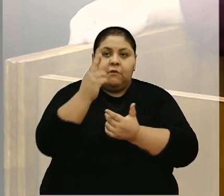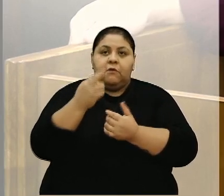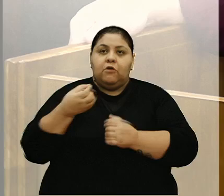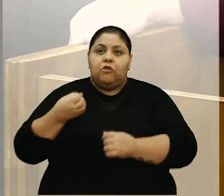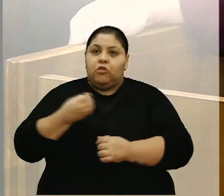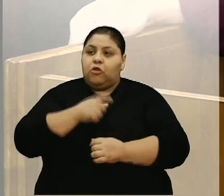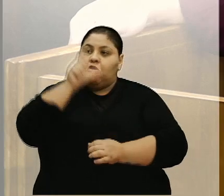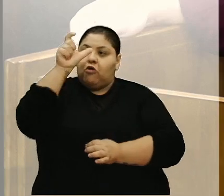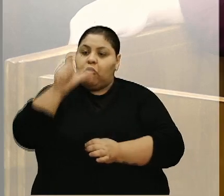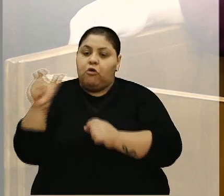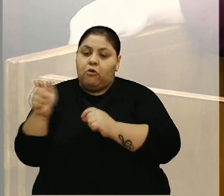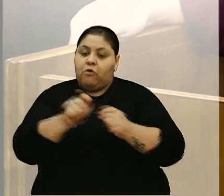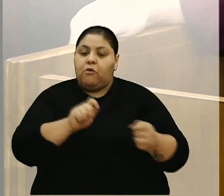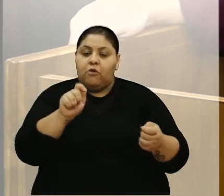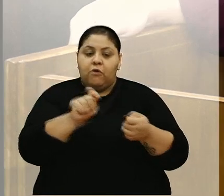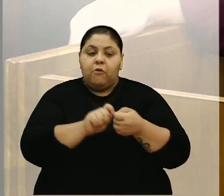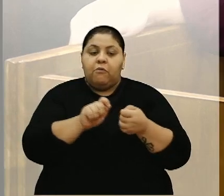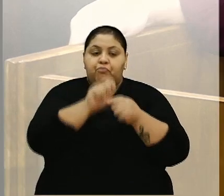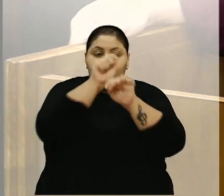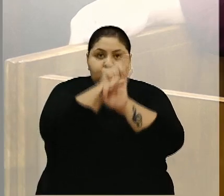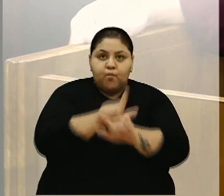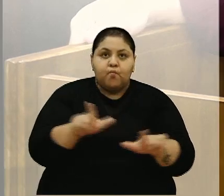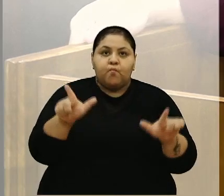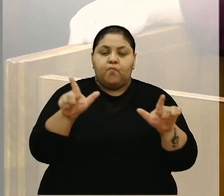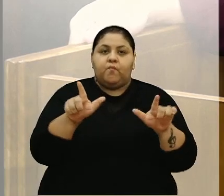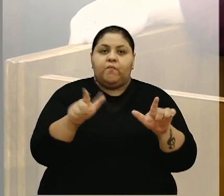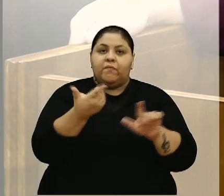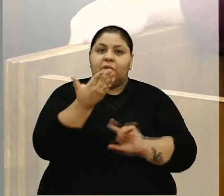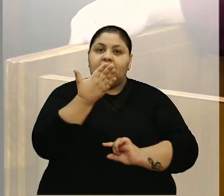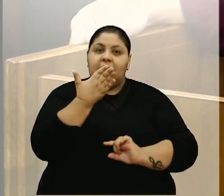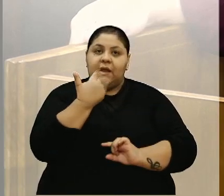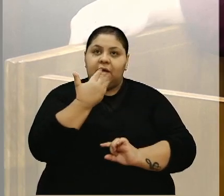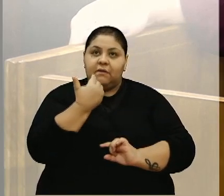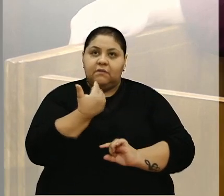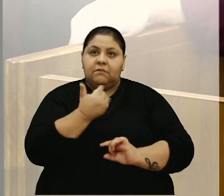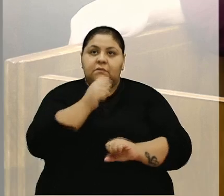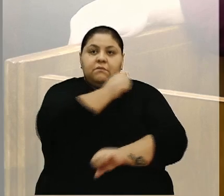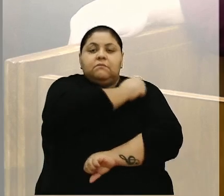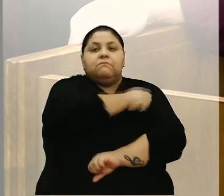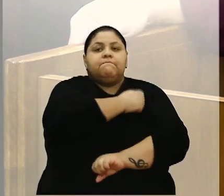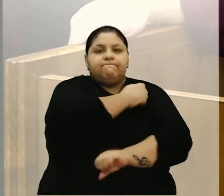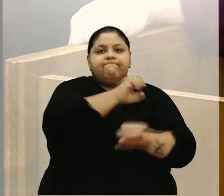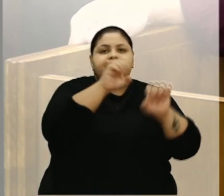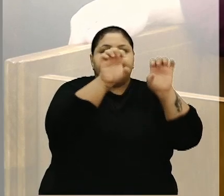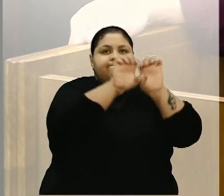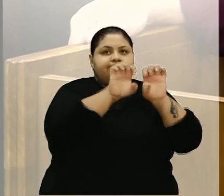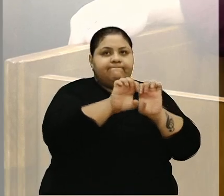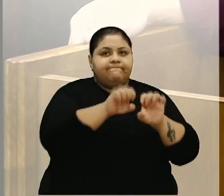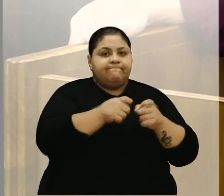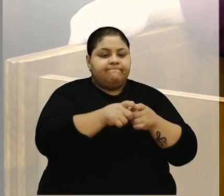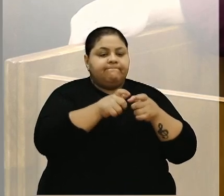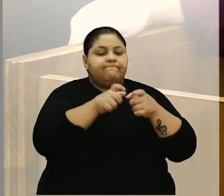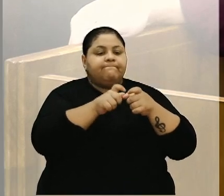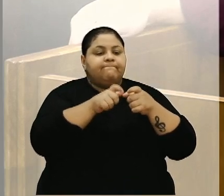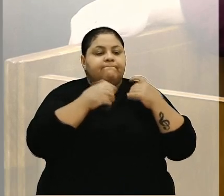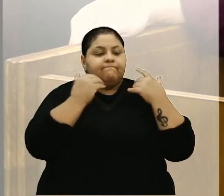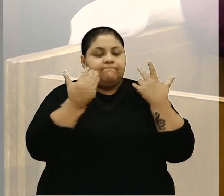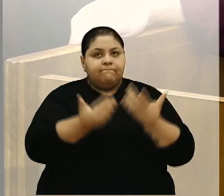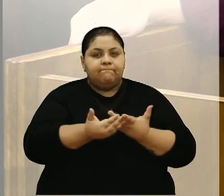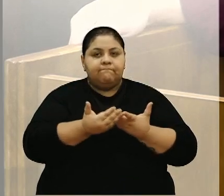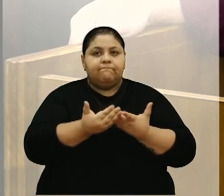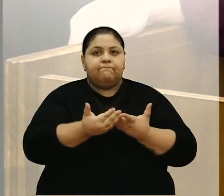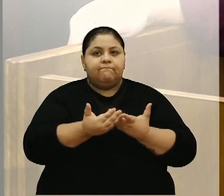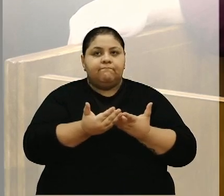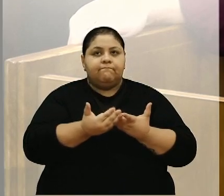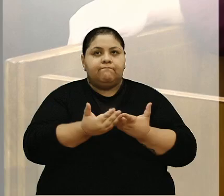pessoas para poder fazer a limpeza, a alimentação dos alunos, e isso é uma estrutura muito maior. Então, quando eu fui